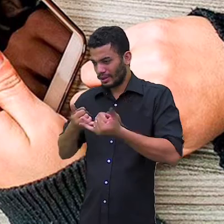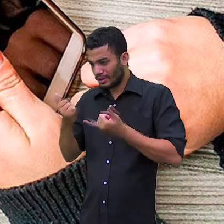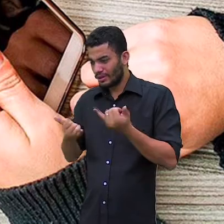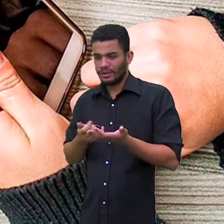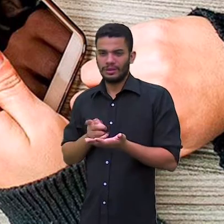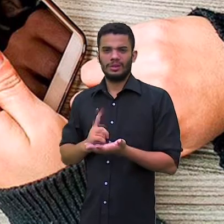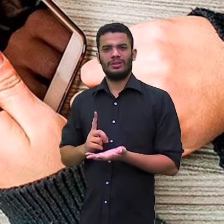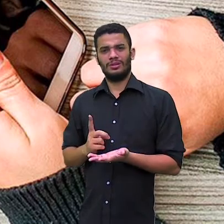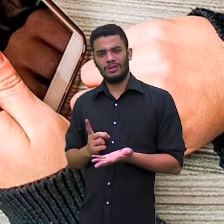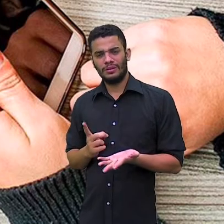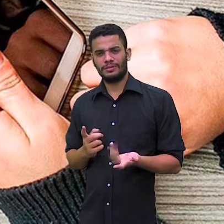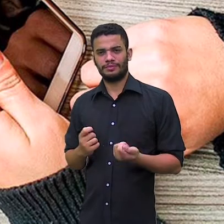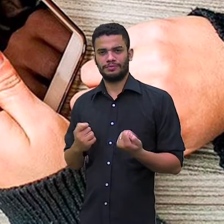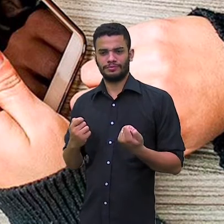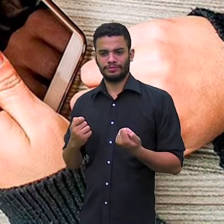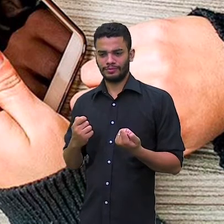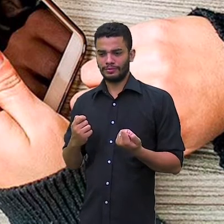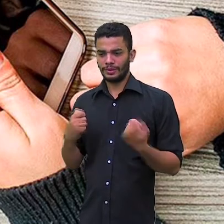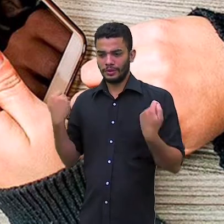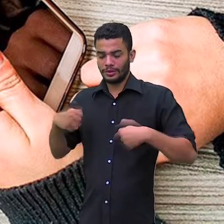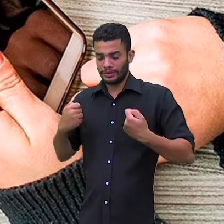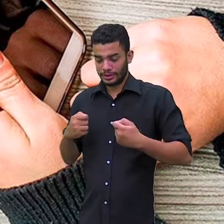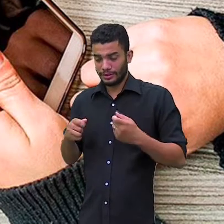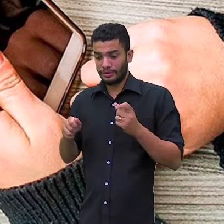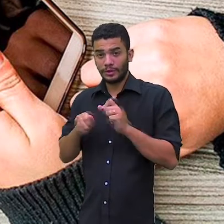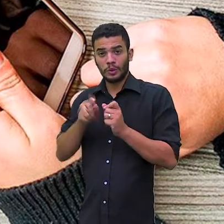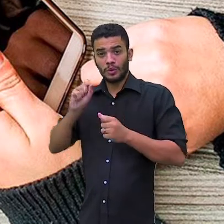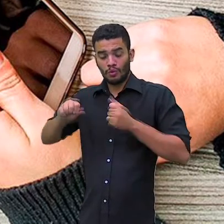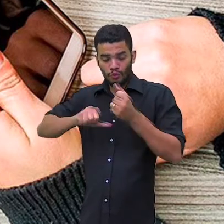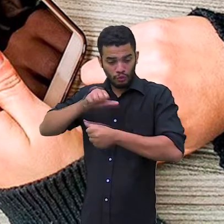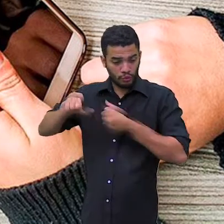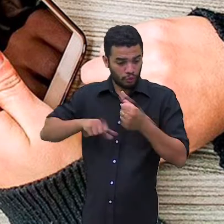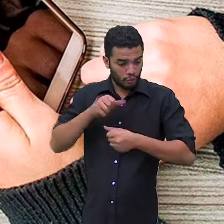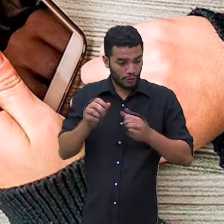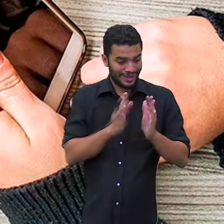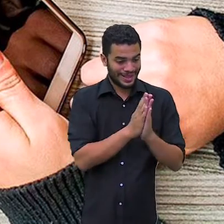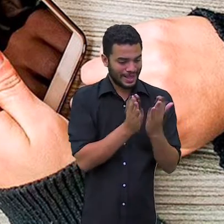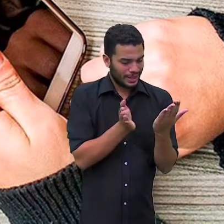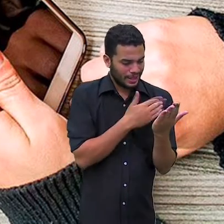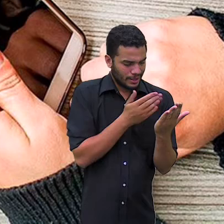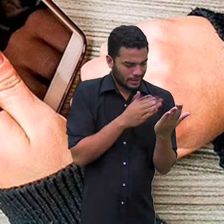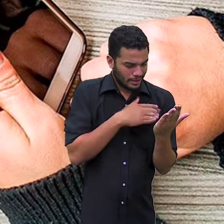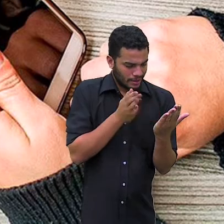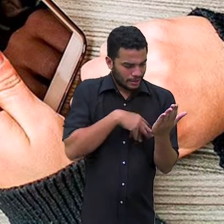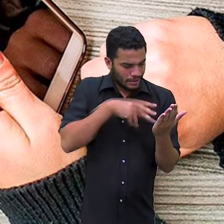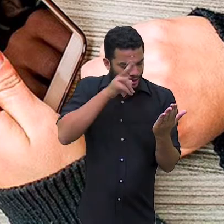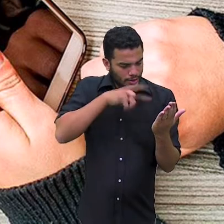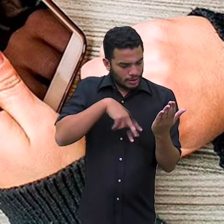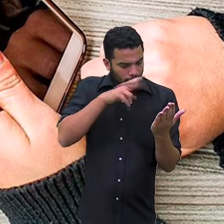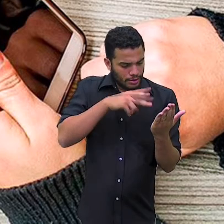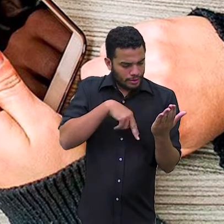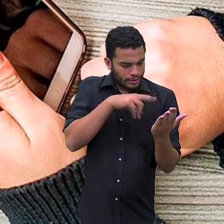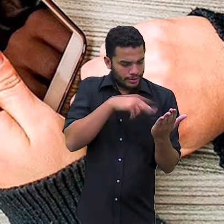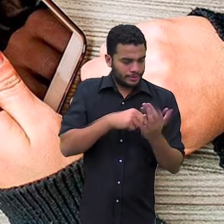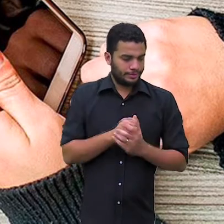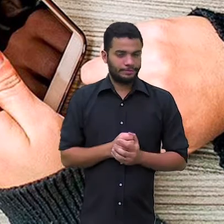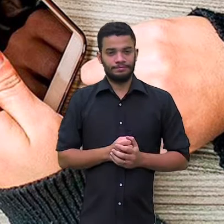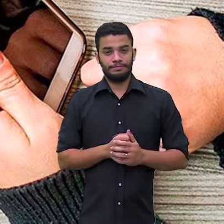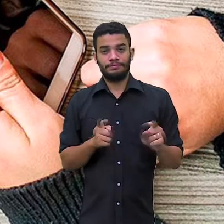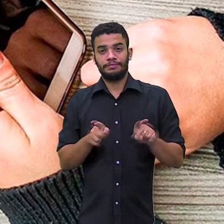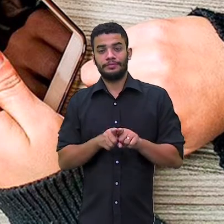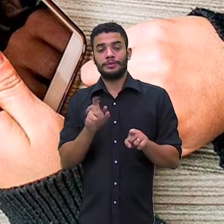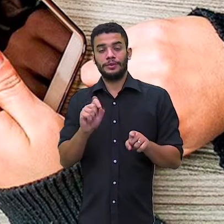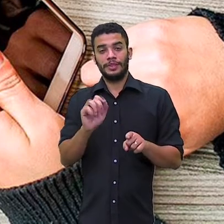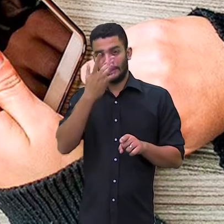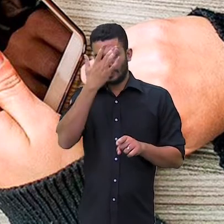bons livros ou para uma conversa com os amigos. Adultos chegam do trabalho, já vão conferir as